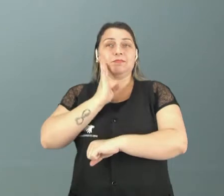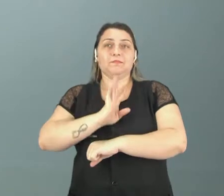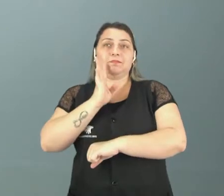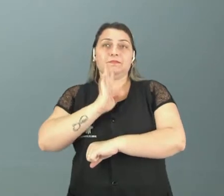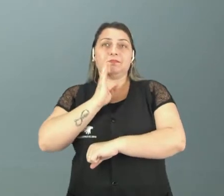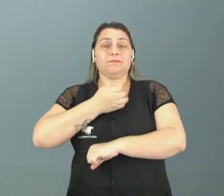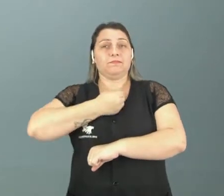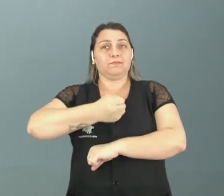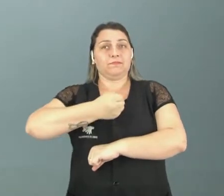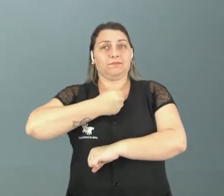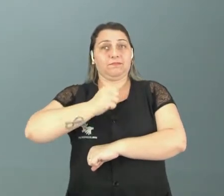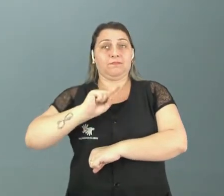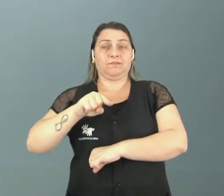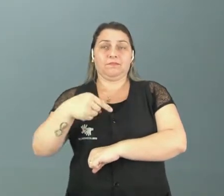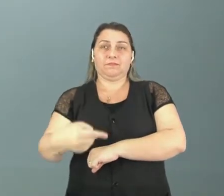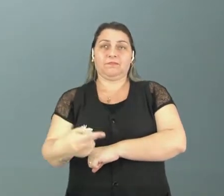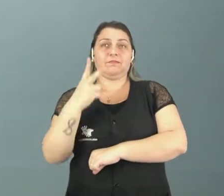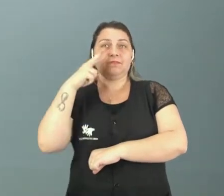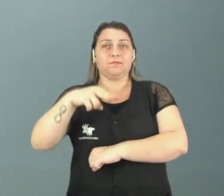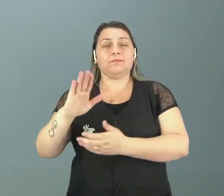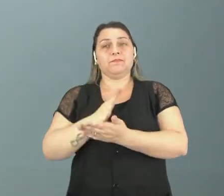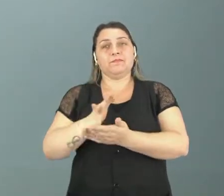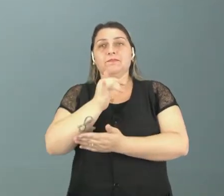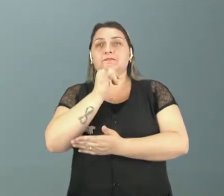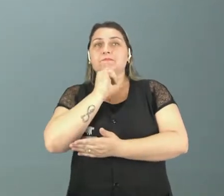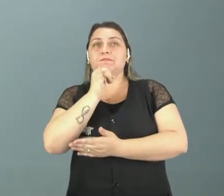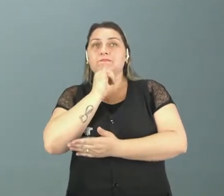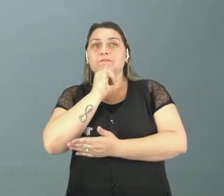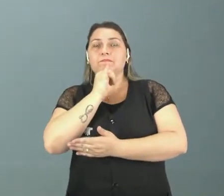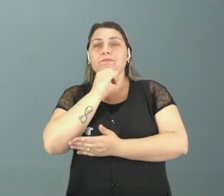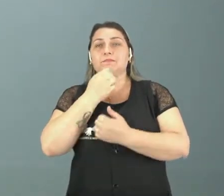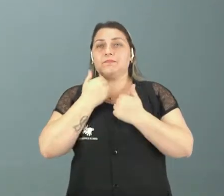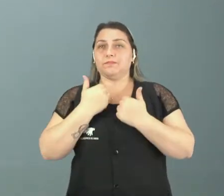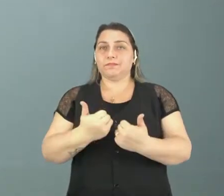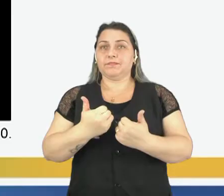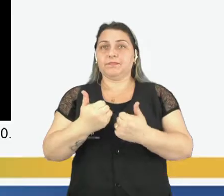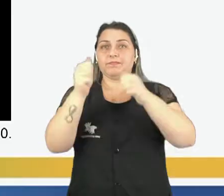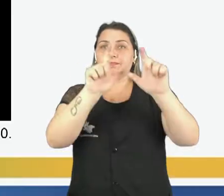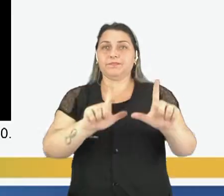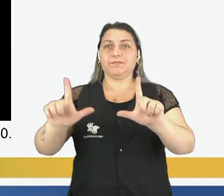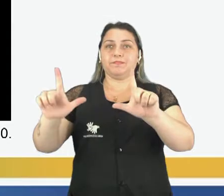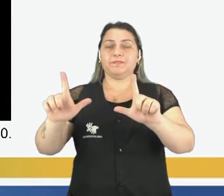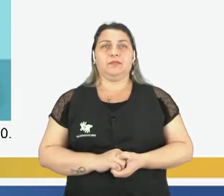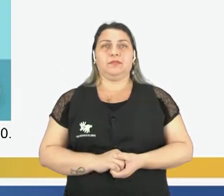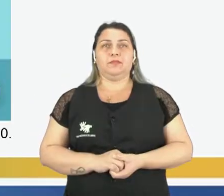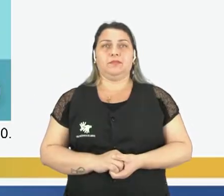sobre reportagem e depois a gente vai ver alguns exemplos aqui comigo, tá bom? Vamos lá aí na tela.